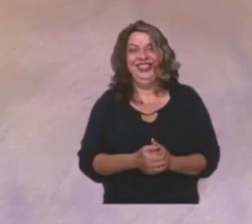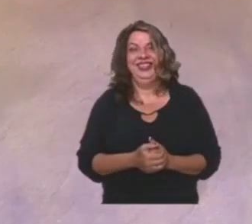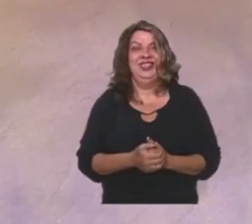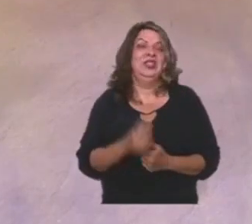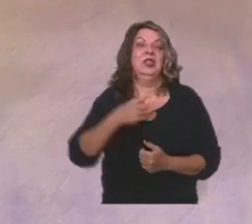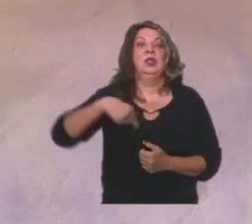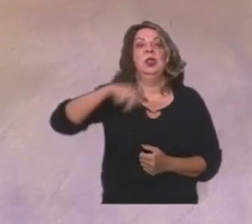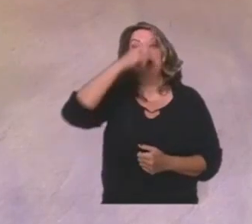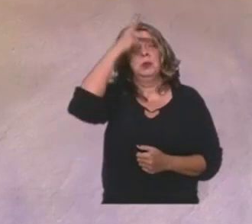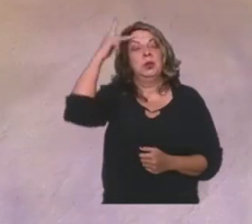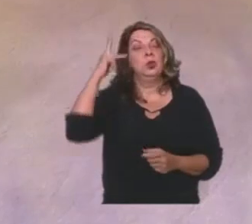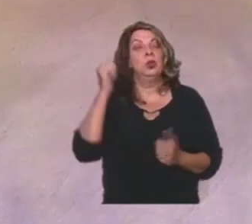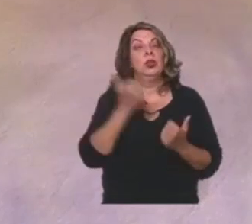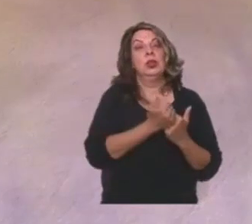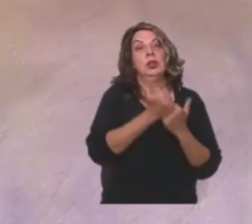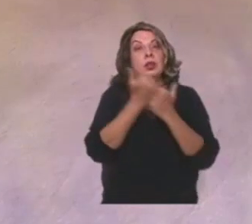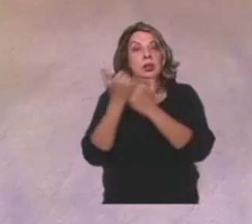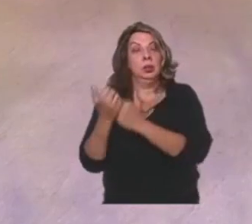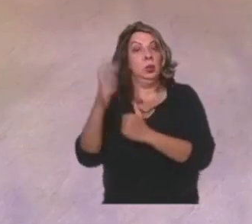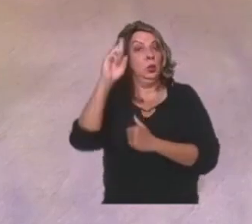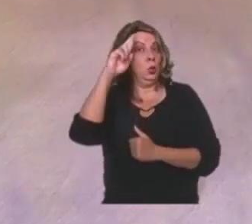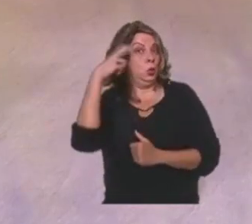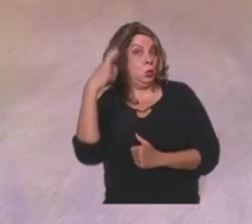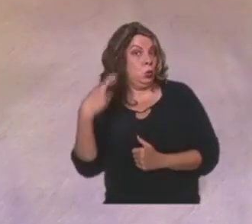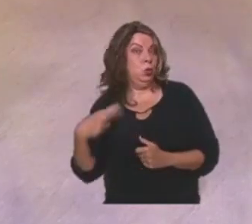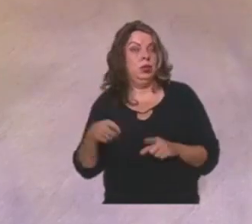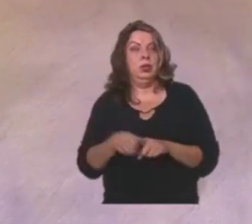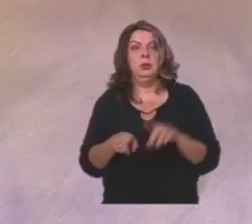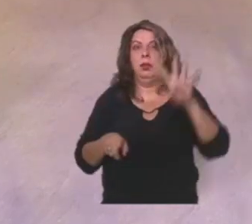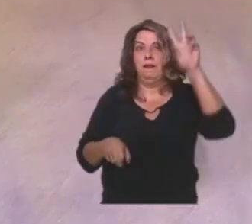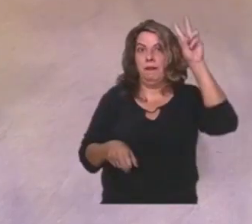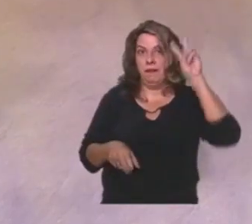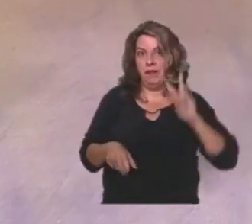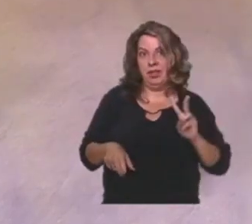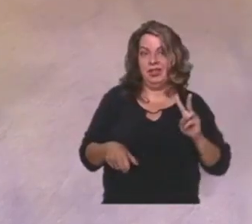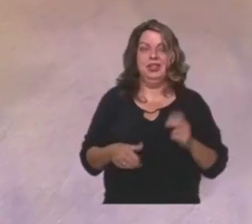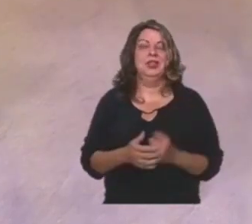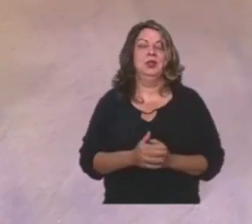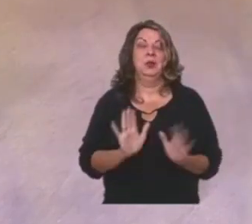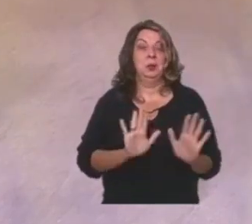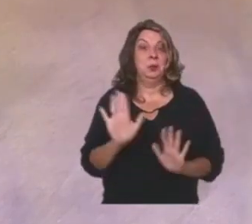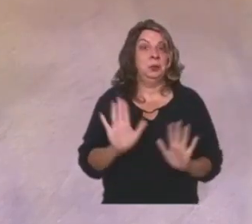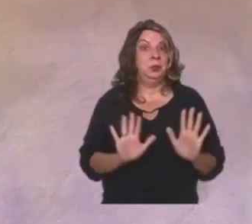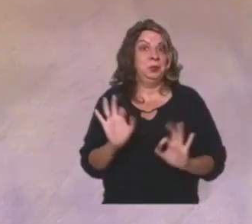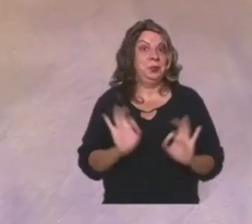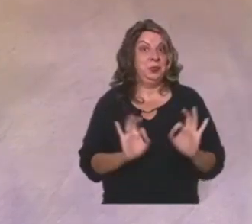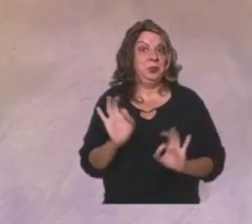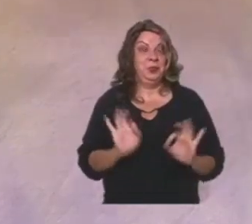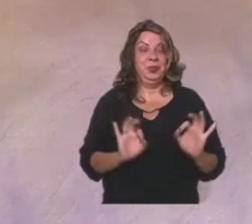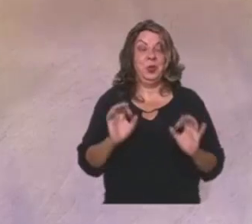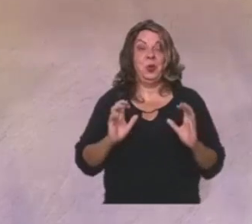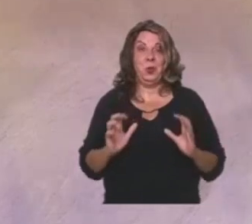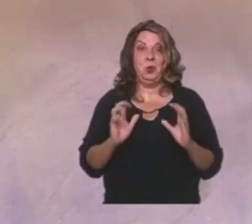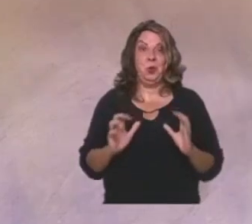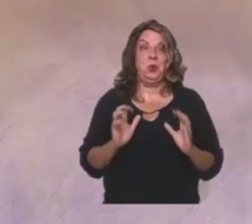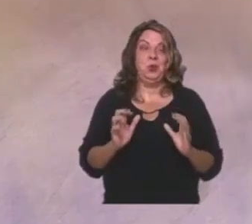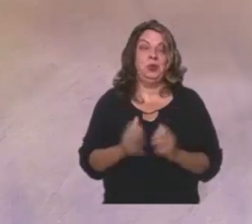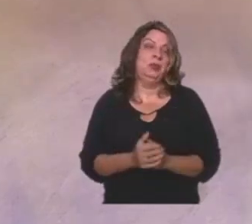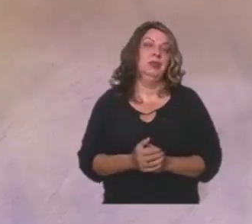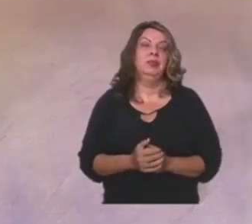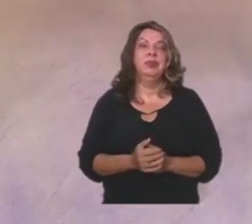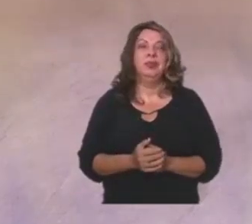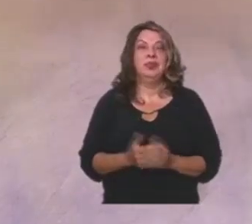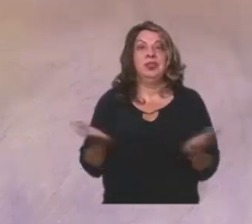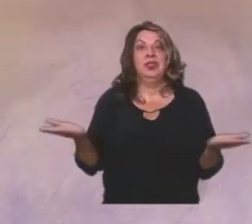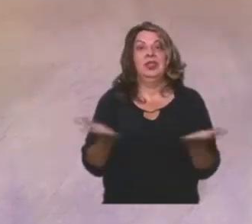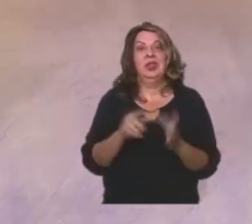nossas assistentes. Hoje estaremos com Rose e Valesca, cuidando aqui do nosso Globo. É isso aí, ó. Já a gente começa os